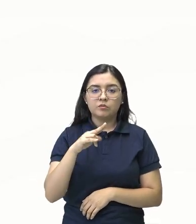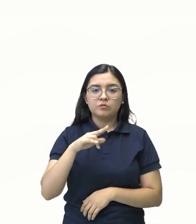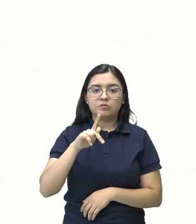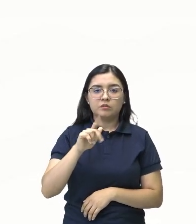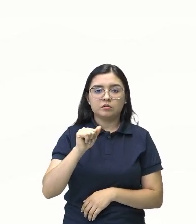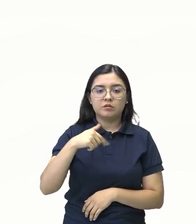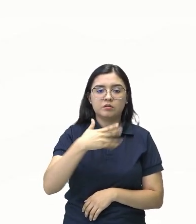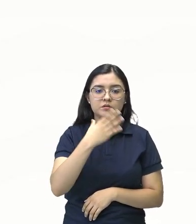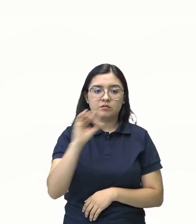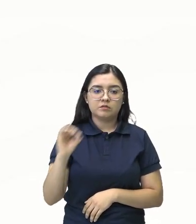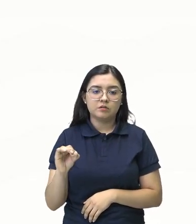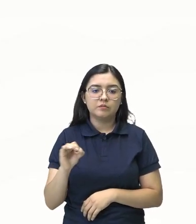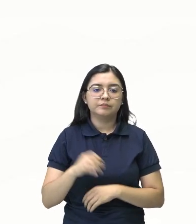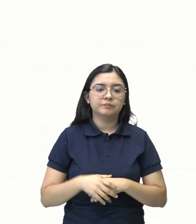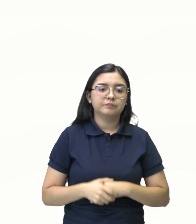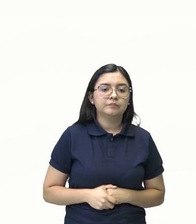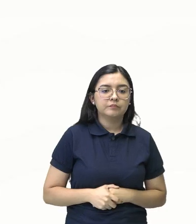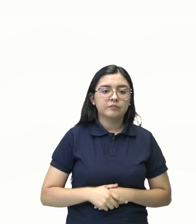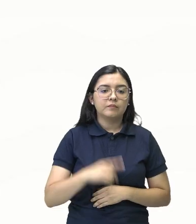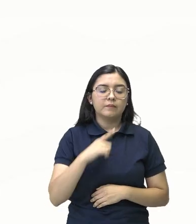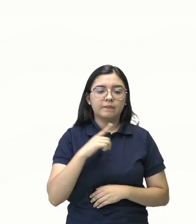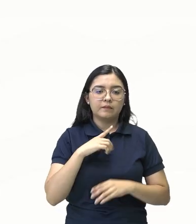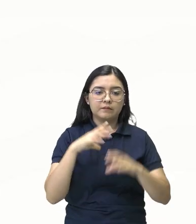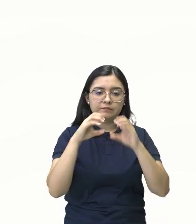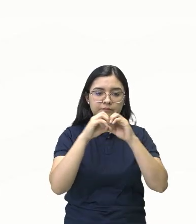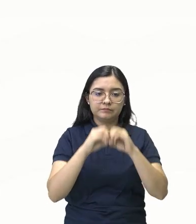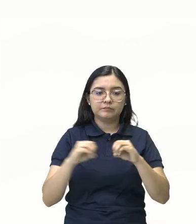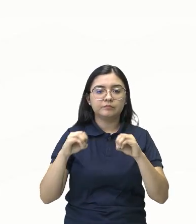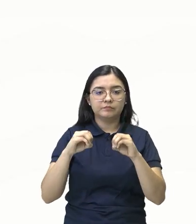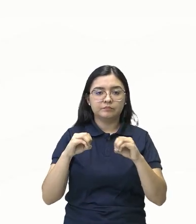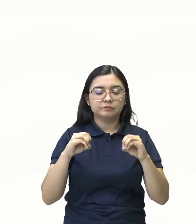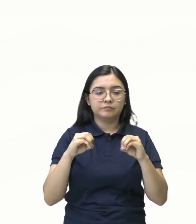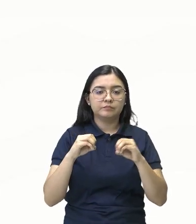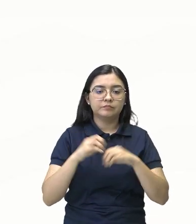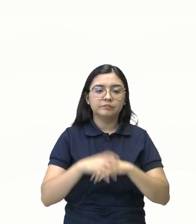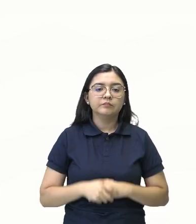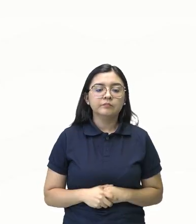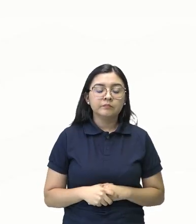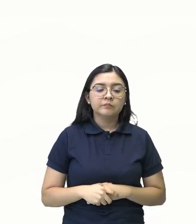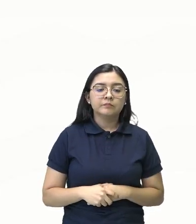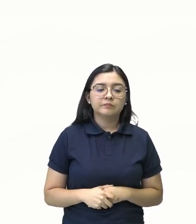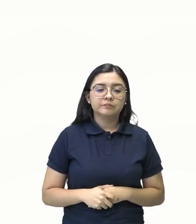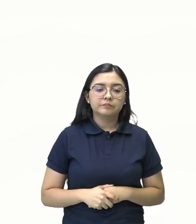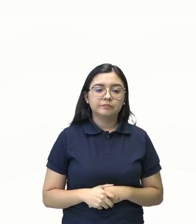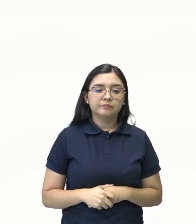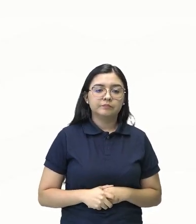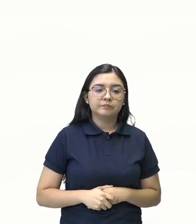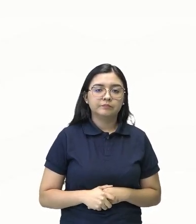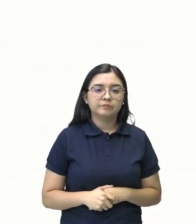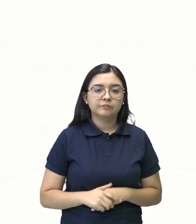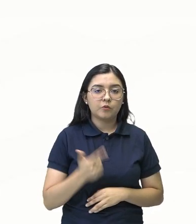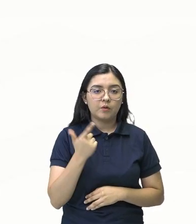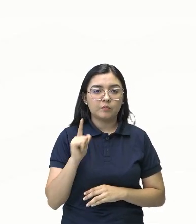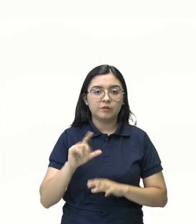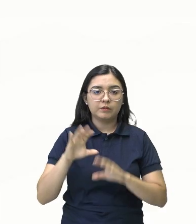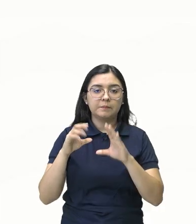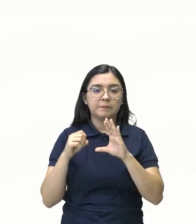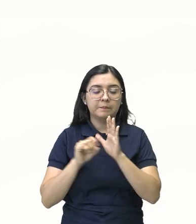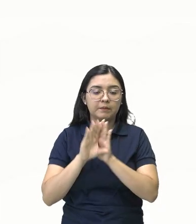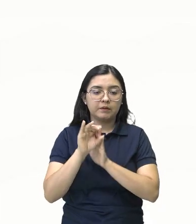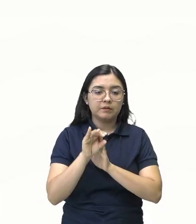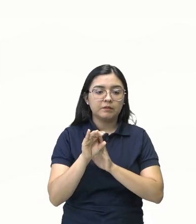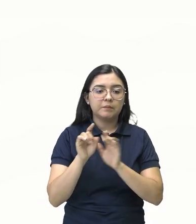irá duplicar esse material e irá transferir para a outra, vai compartilhar esse material com a outra bactéria. Enquanto